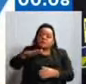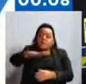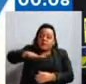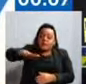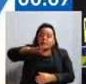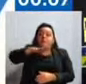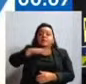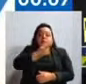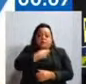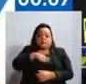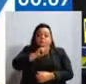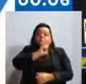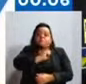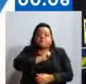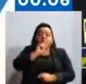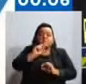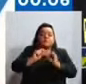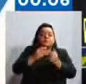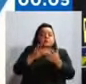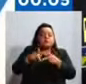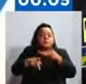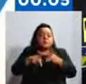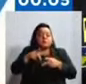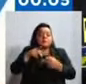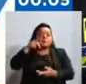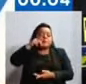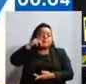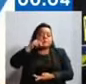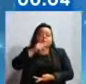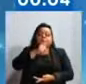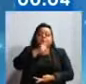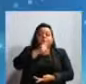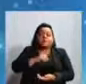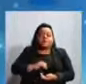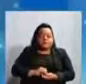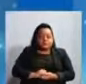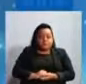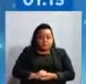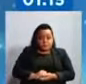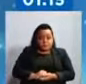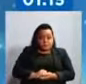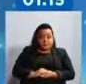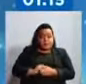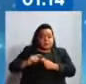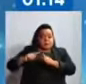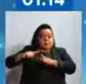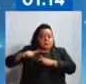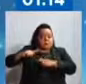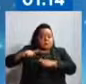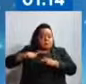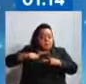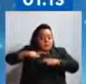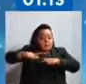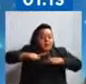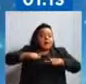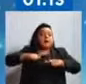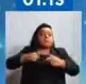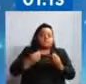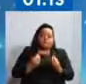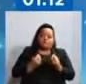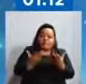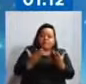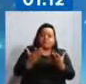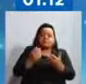fiscal para a nossa população de Porto Velho. Geração de emprego e renda é um dos modos da